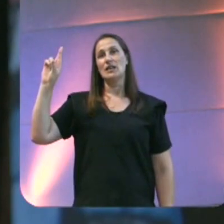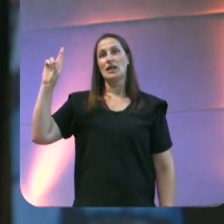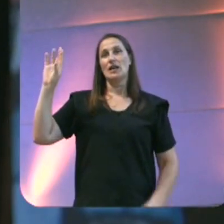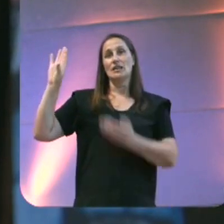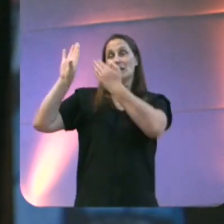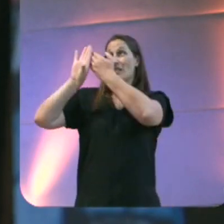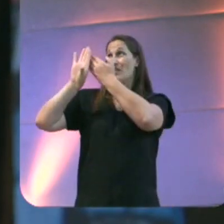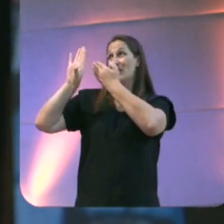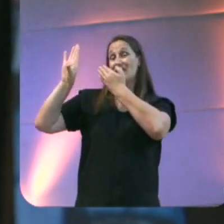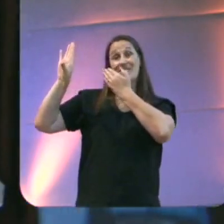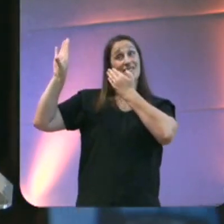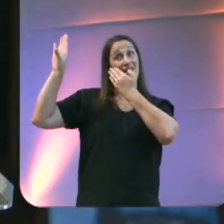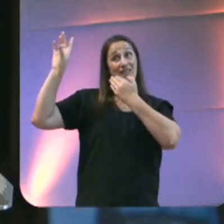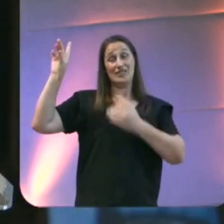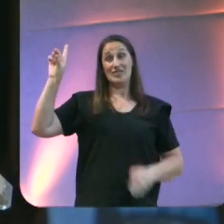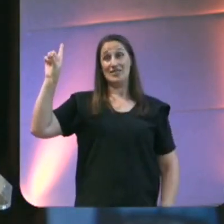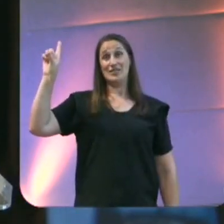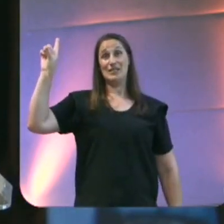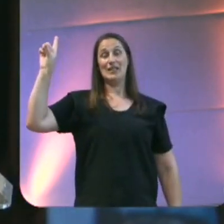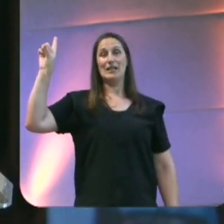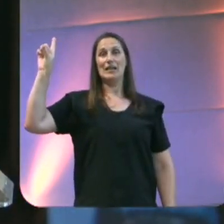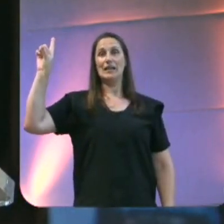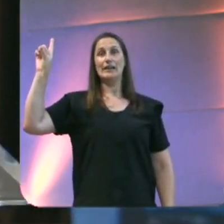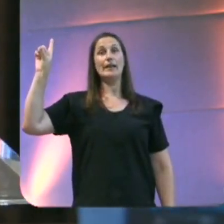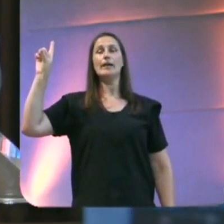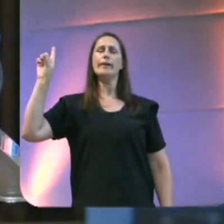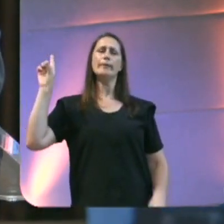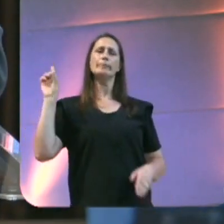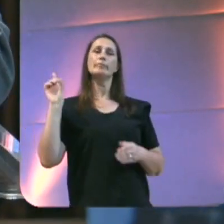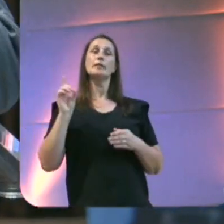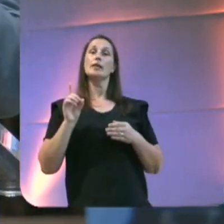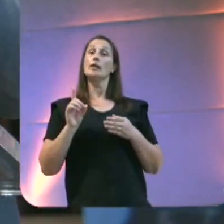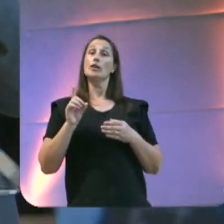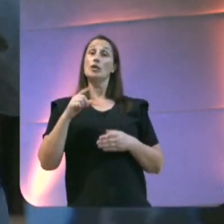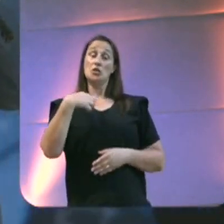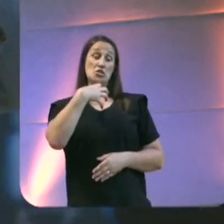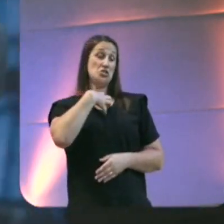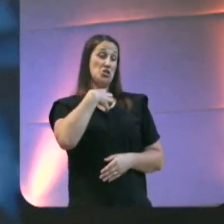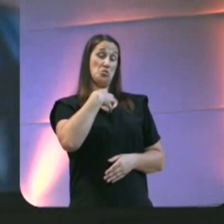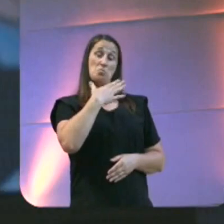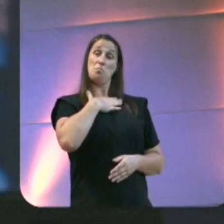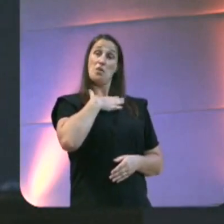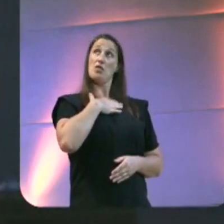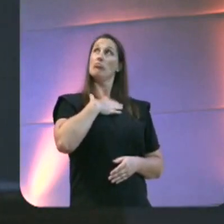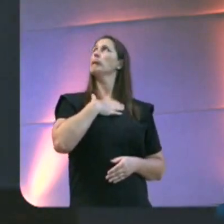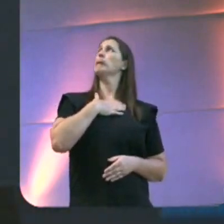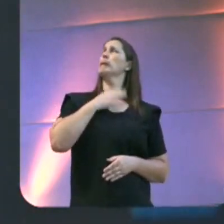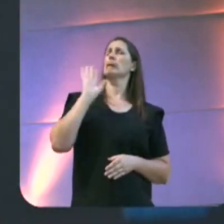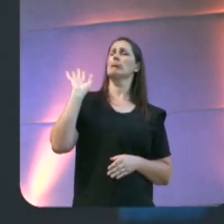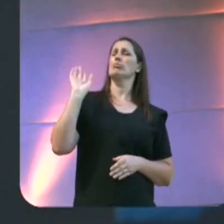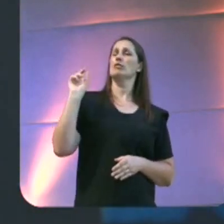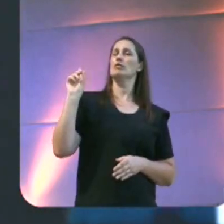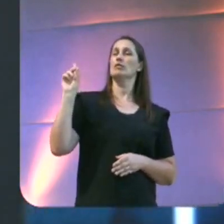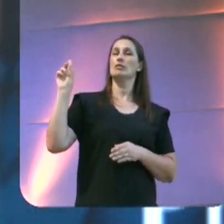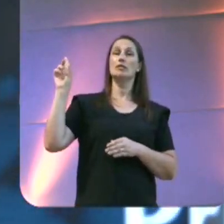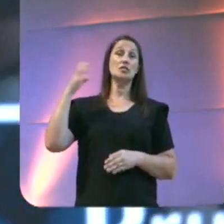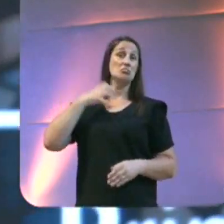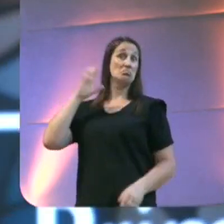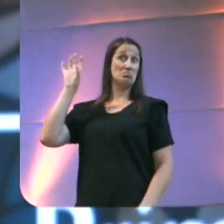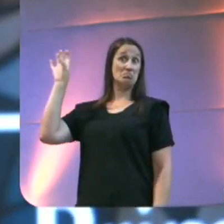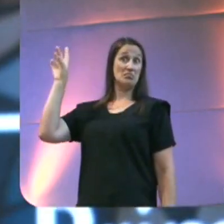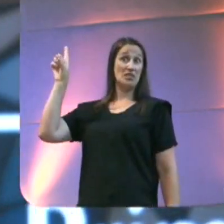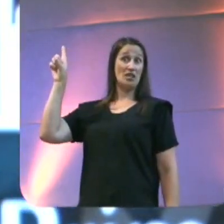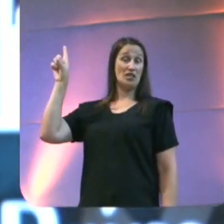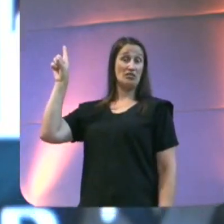deixado o seu cortejo, simplesmente queremos fazer as coisas do nosso jeito e não do jeito dele. Me